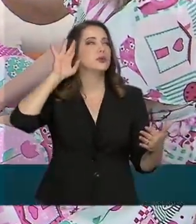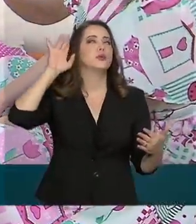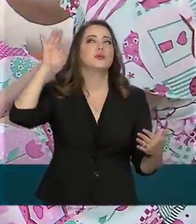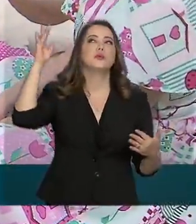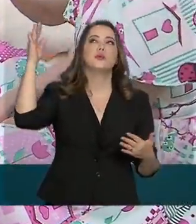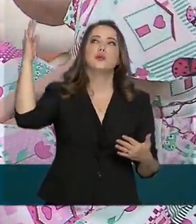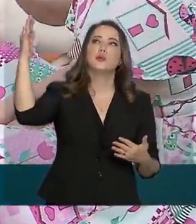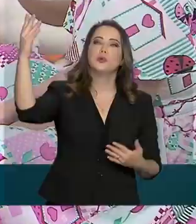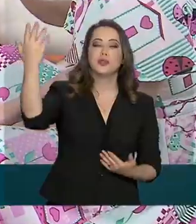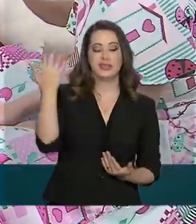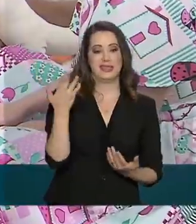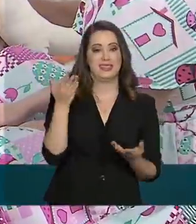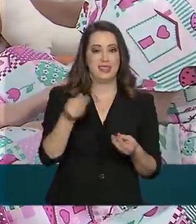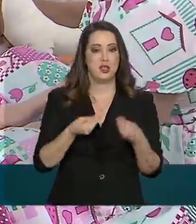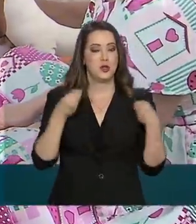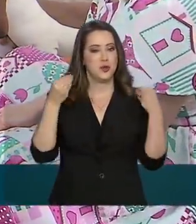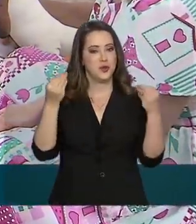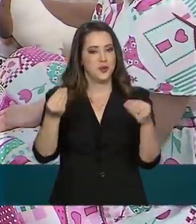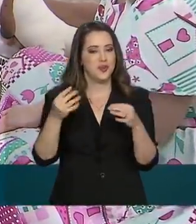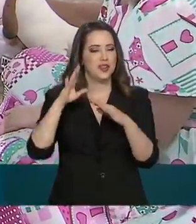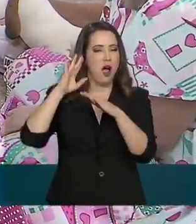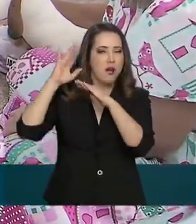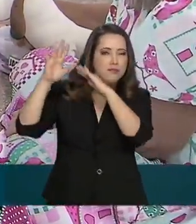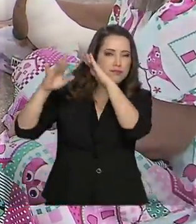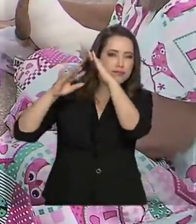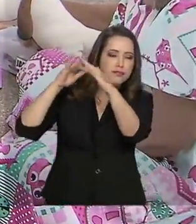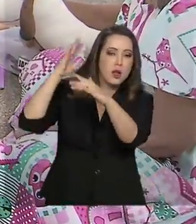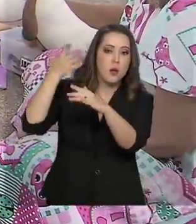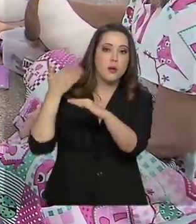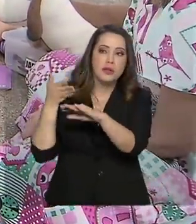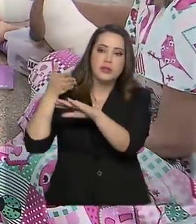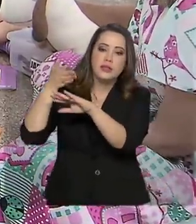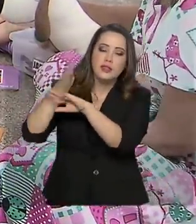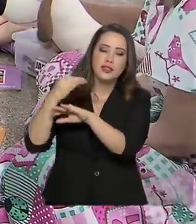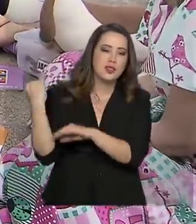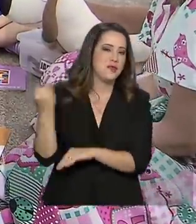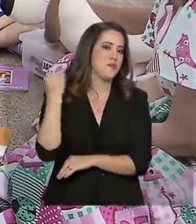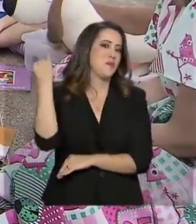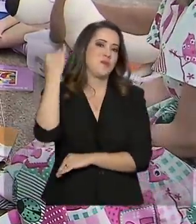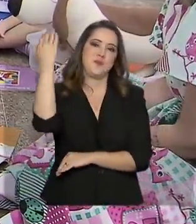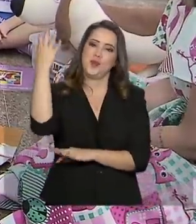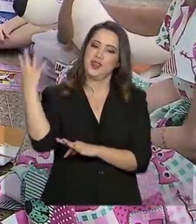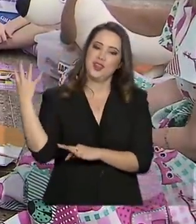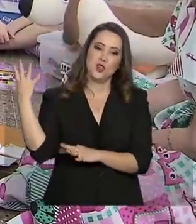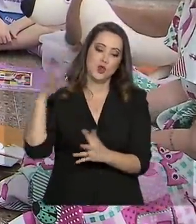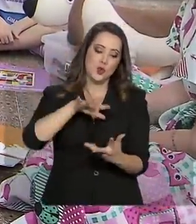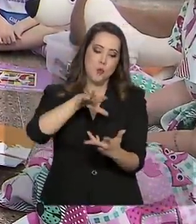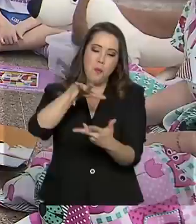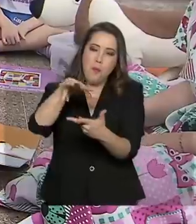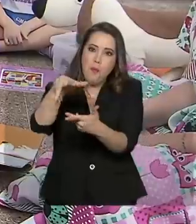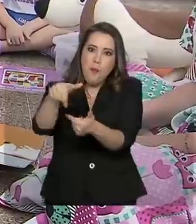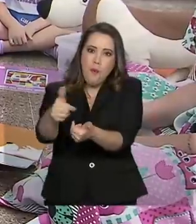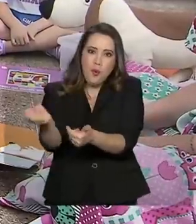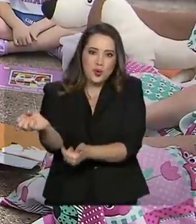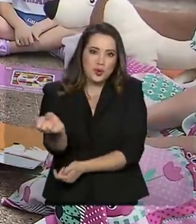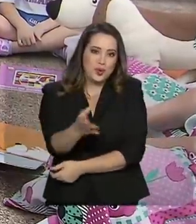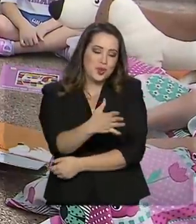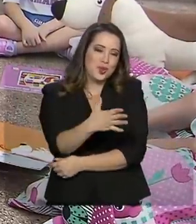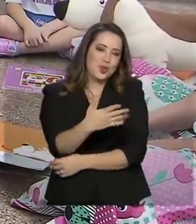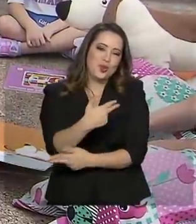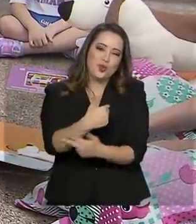sair do lugar é dar asas à imaginação e entrar no fabuloso mundo encantado dos contos de fadas